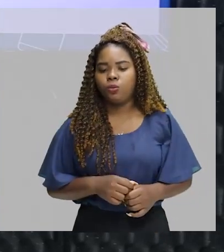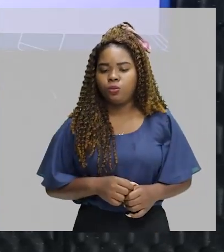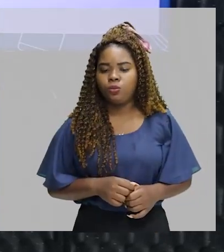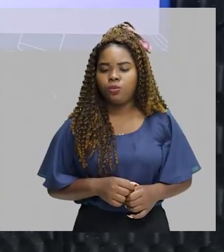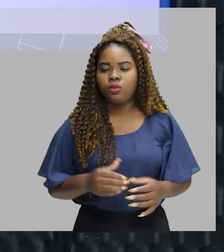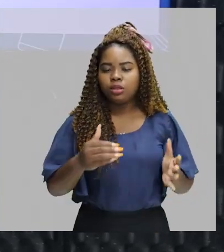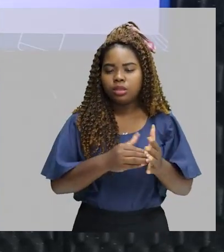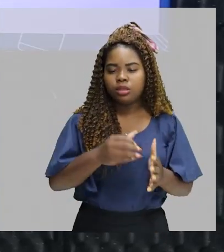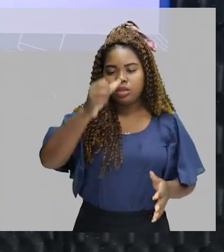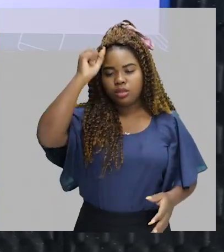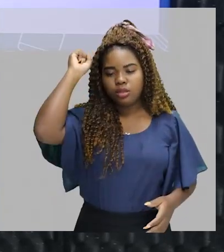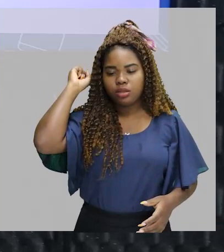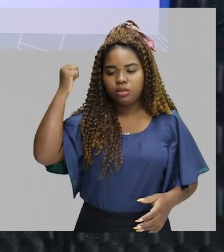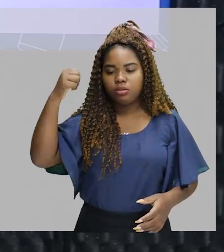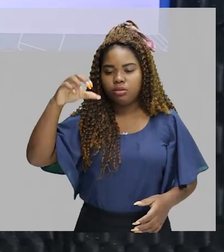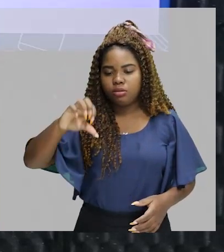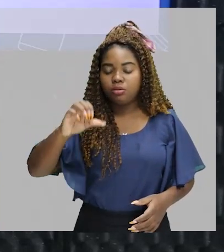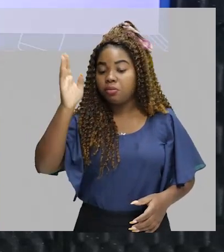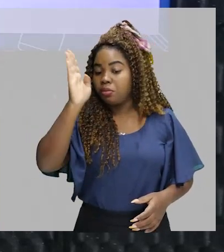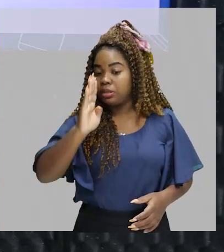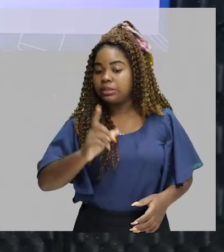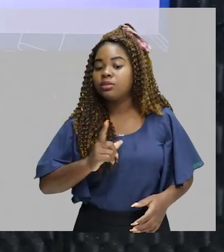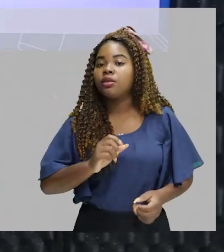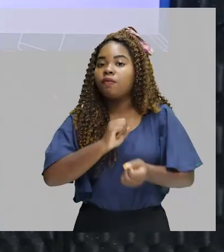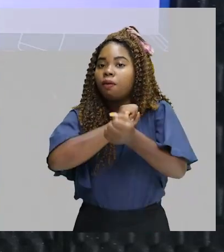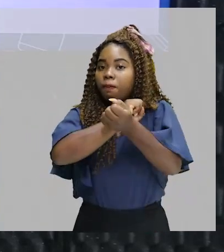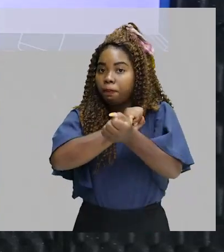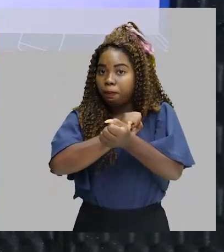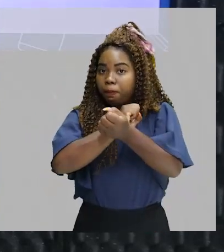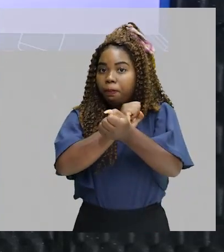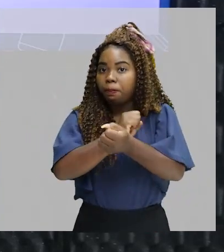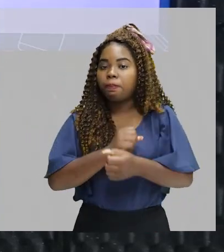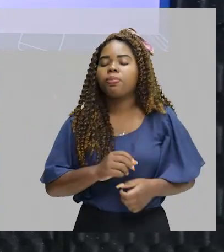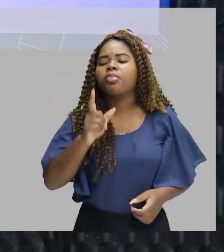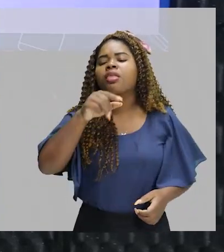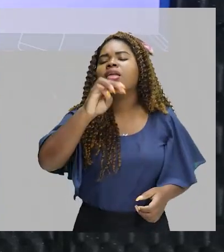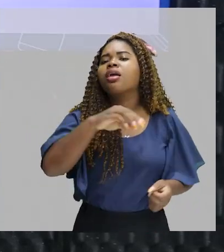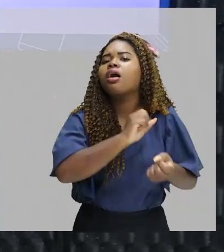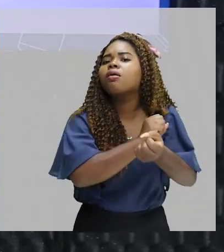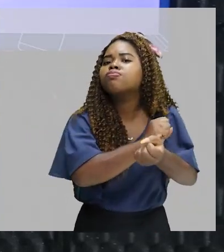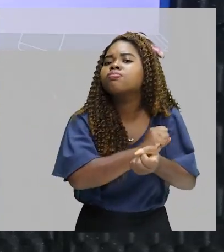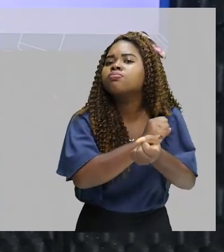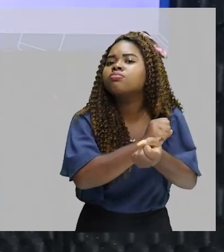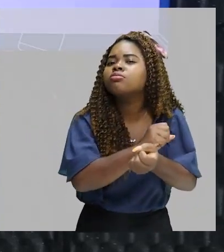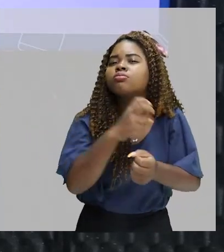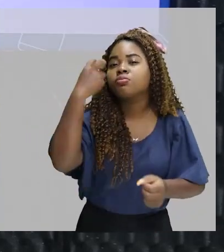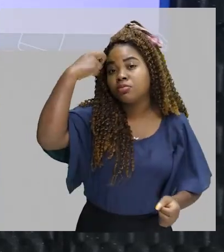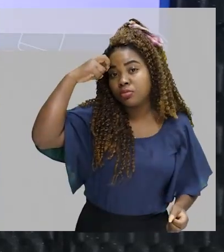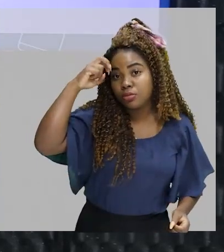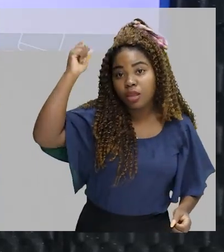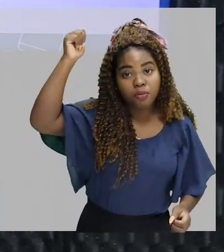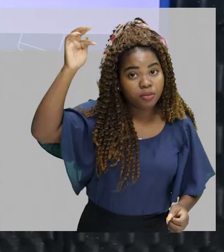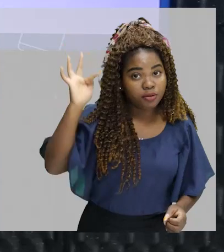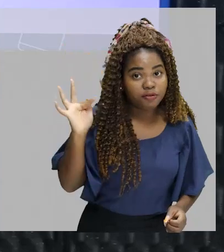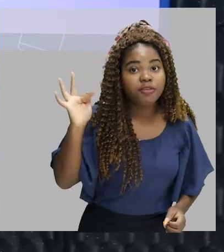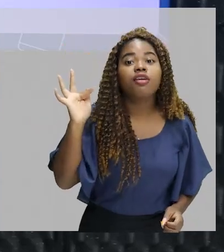XIX, o Brasil teve a escravidão. Quem era escravo? Era o negro